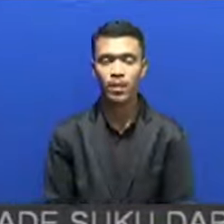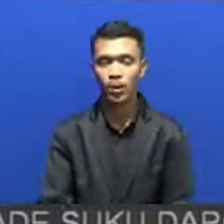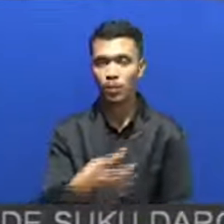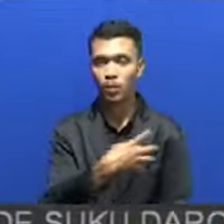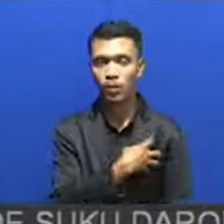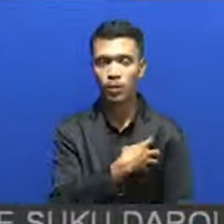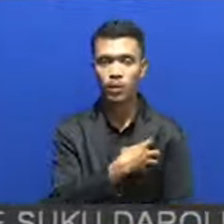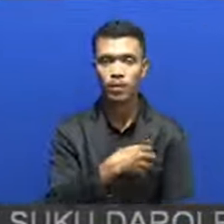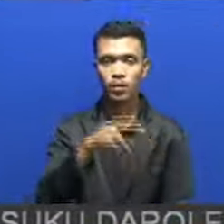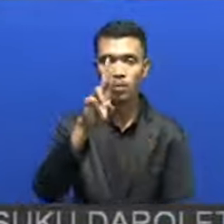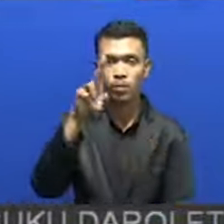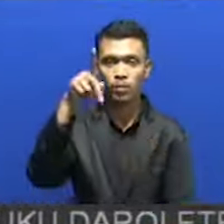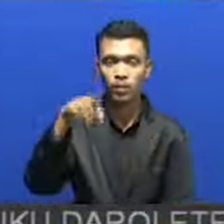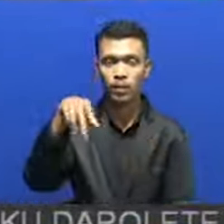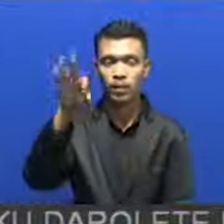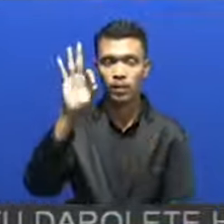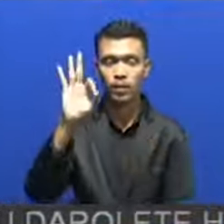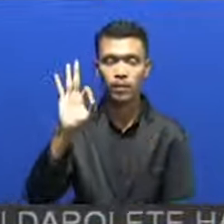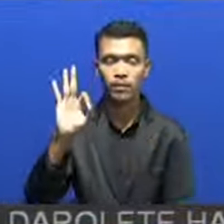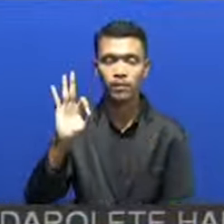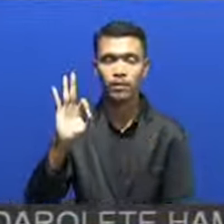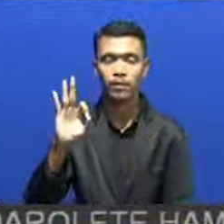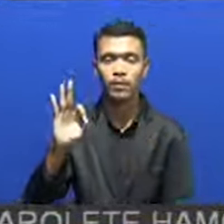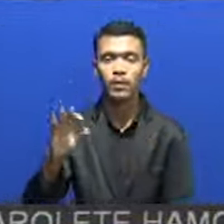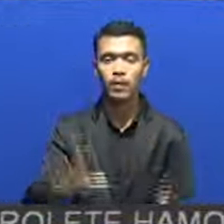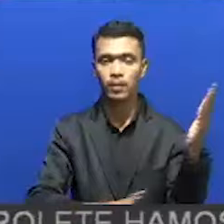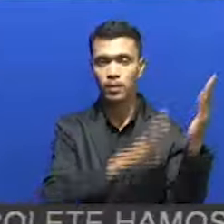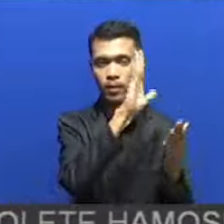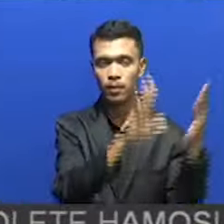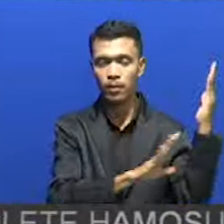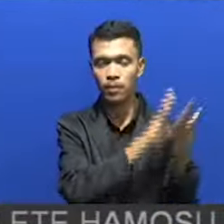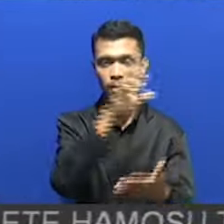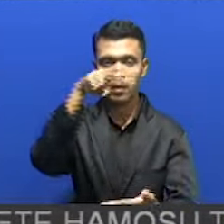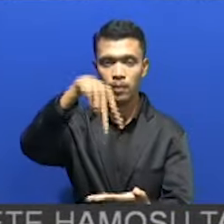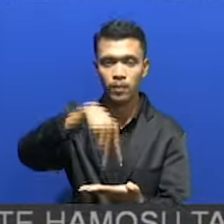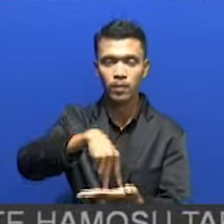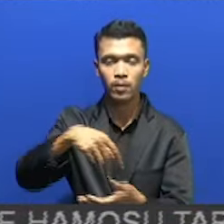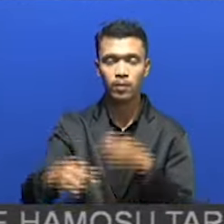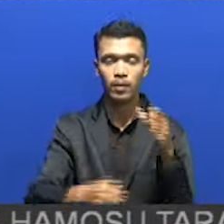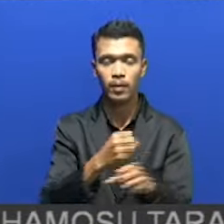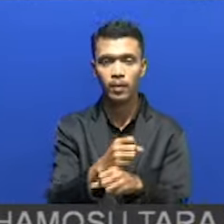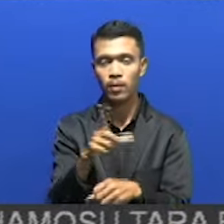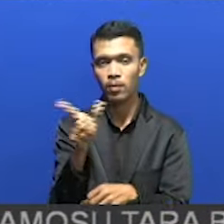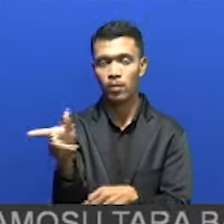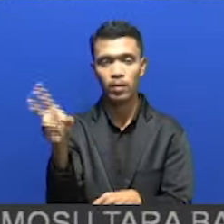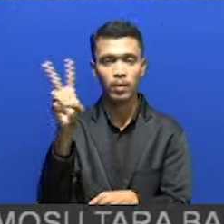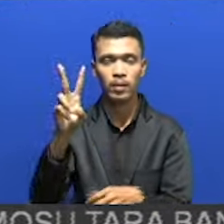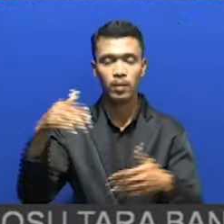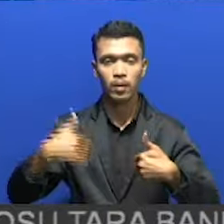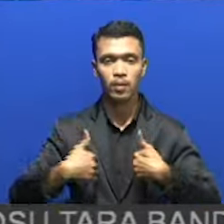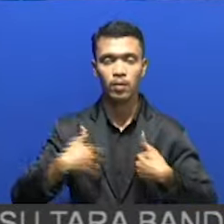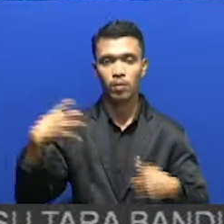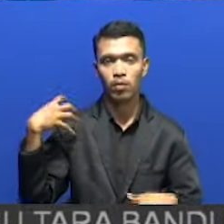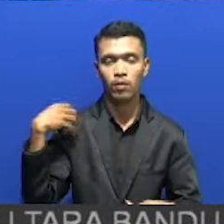Polícia Unidade Patrulhamento Fronteira, UPF, celebra aniversário Badala Ruanulo Resinida e a quartel